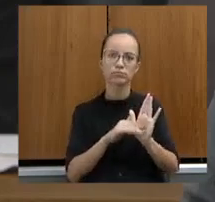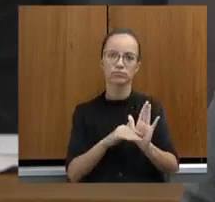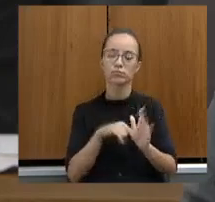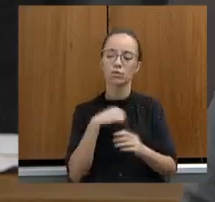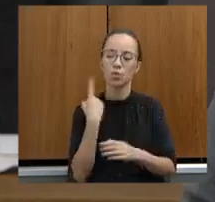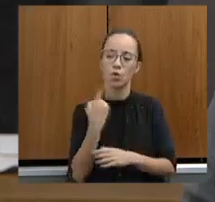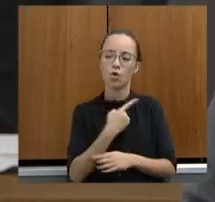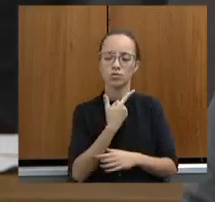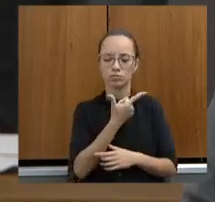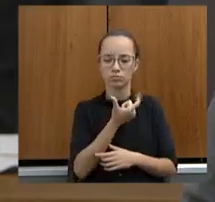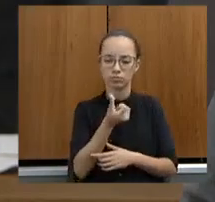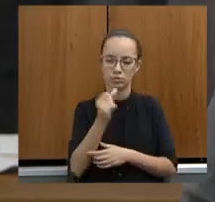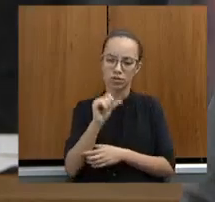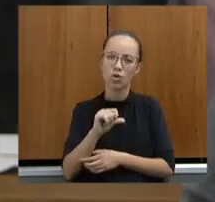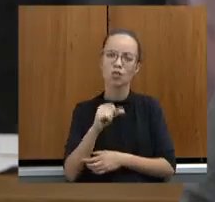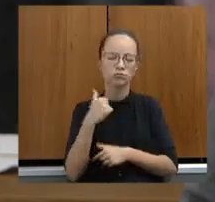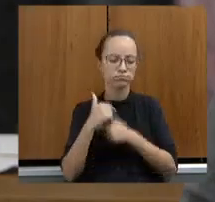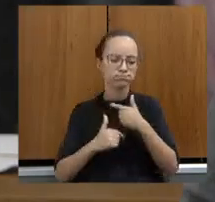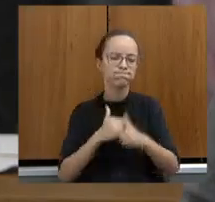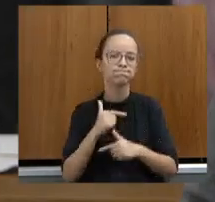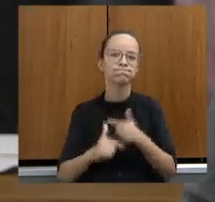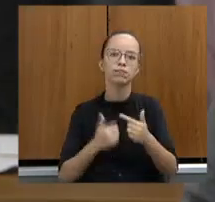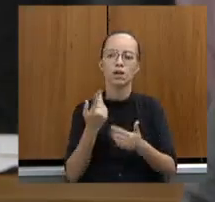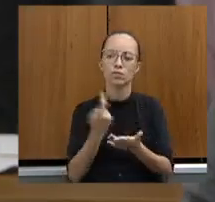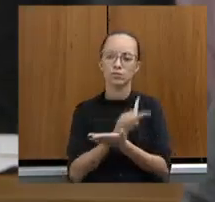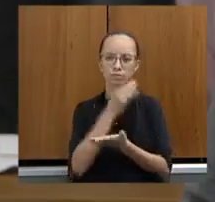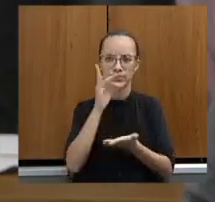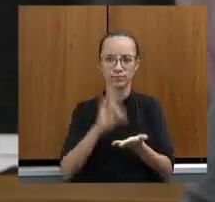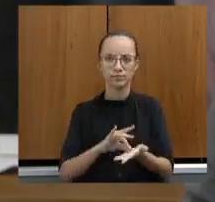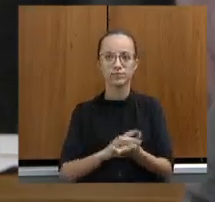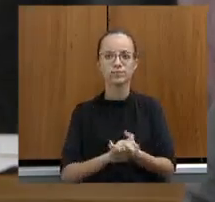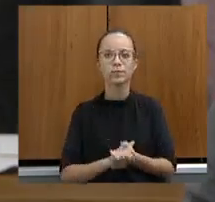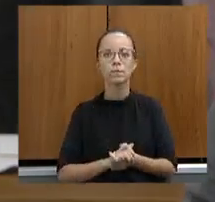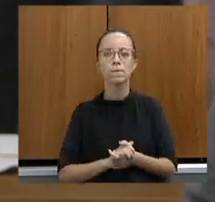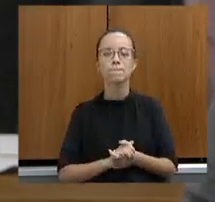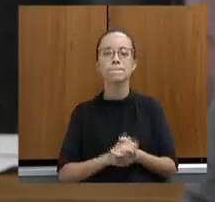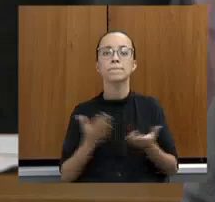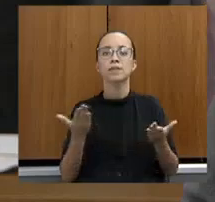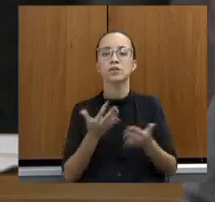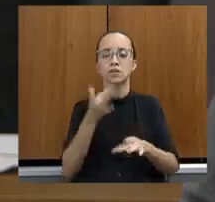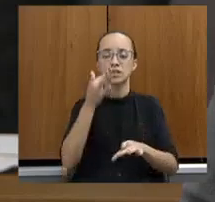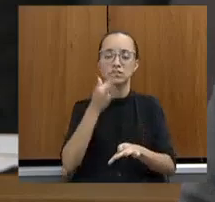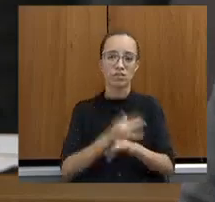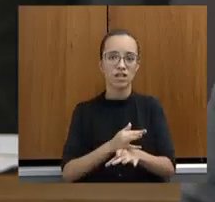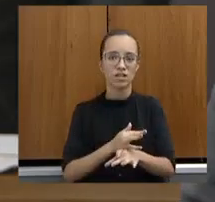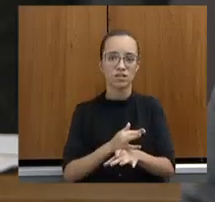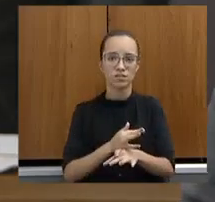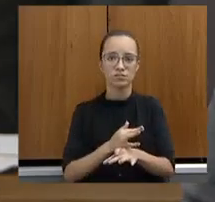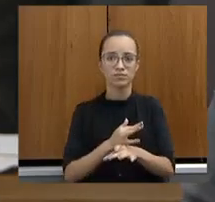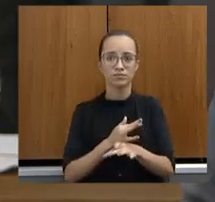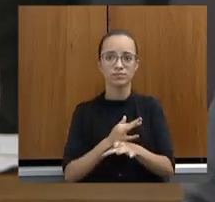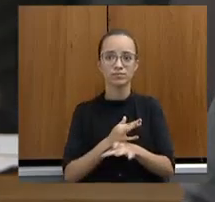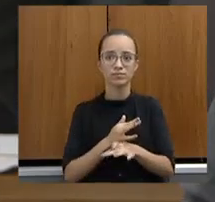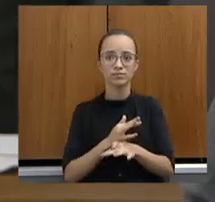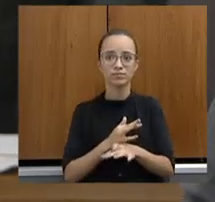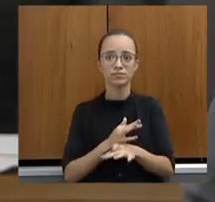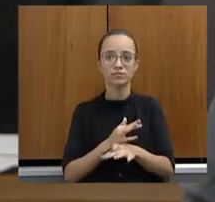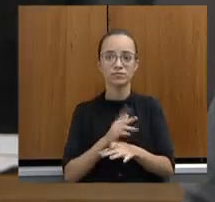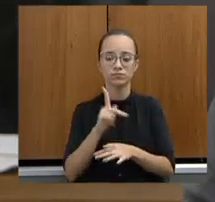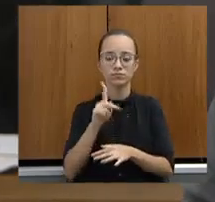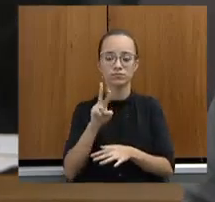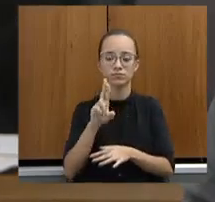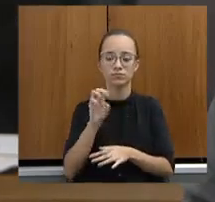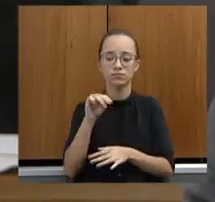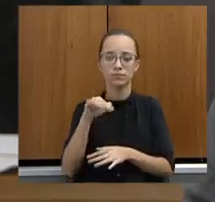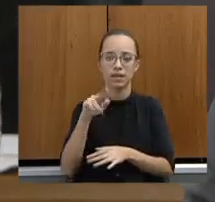2019 para que elas aconteçam de maneira de vida com relação às férias prêmio Deputado a gente fez